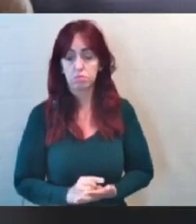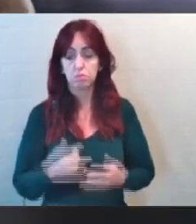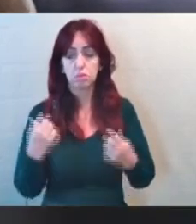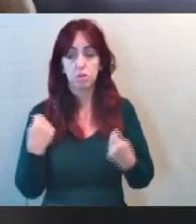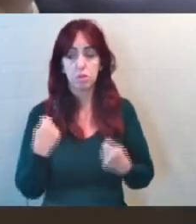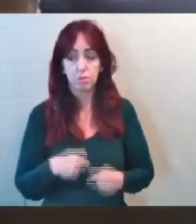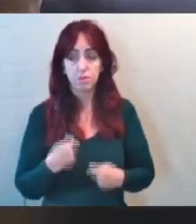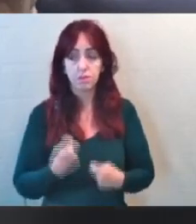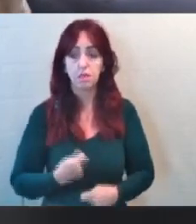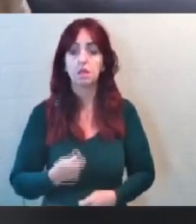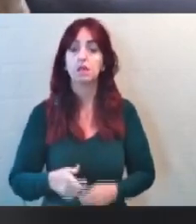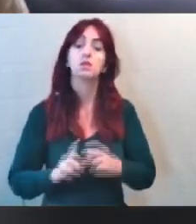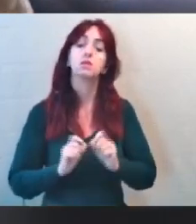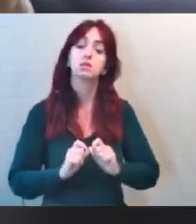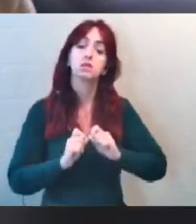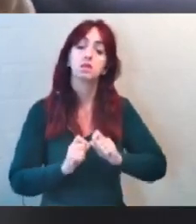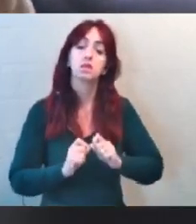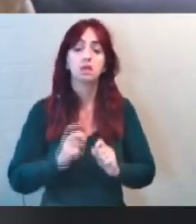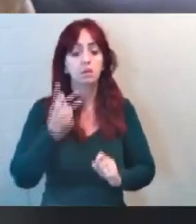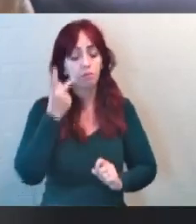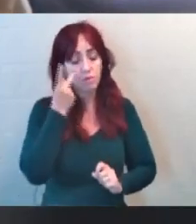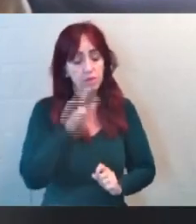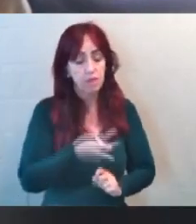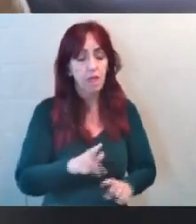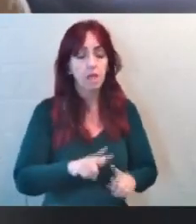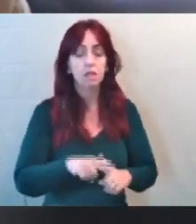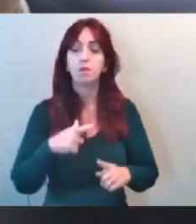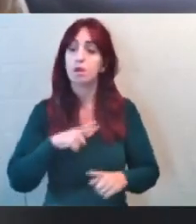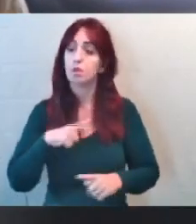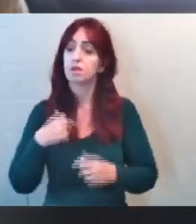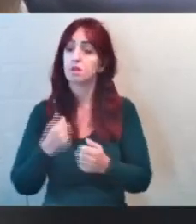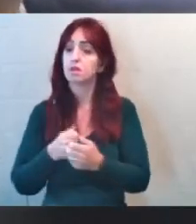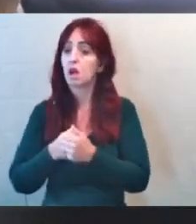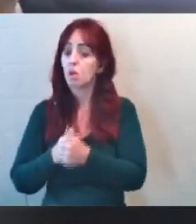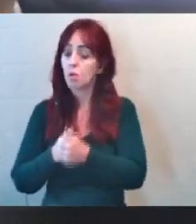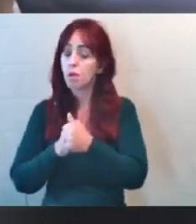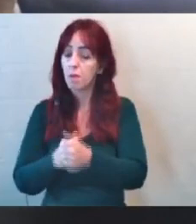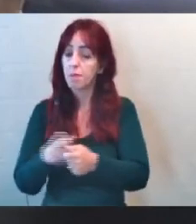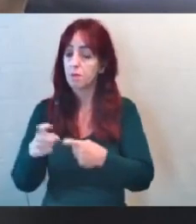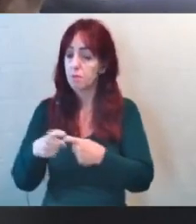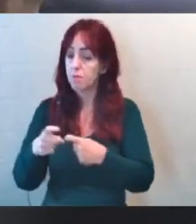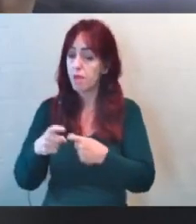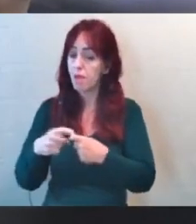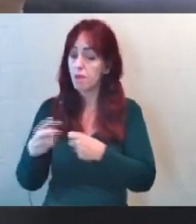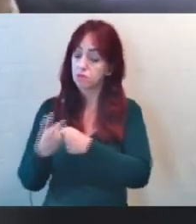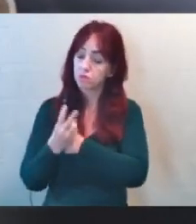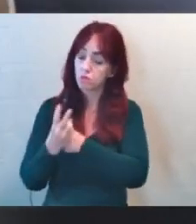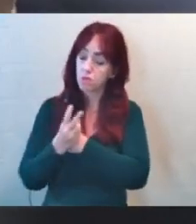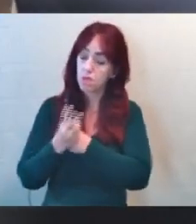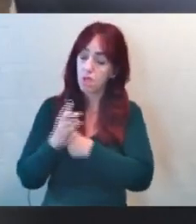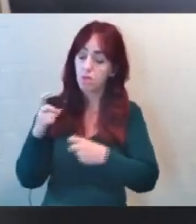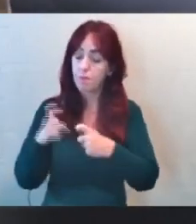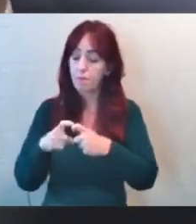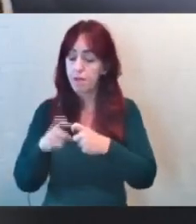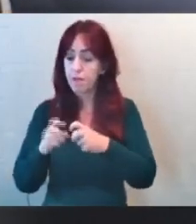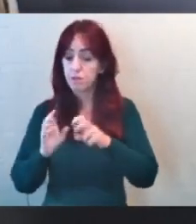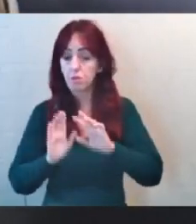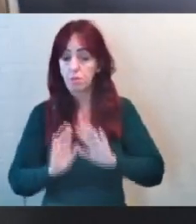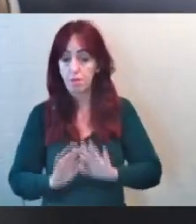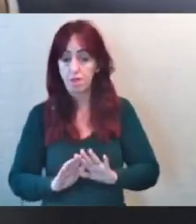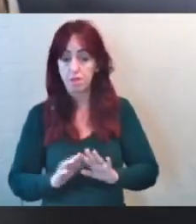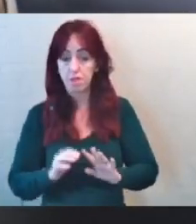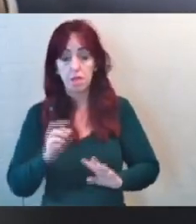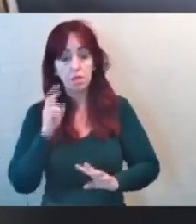dessa parada, necessita um acompanhamento médico. Mas eu quero dizer, se